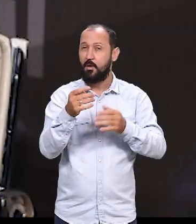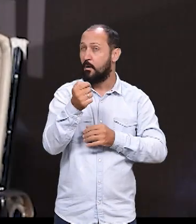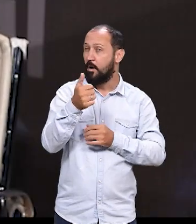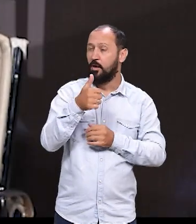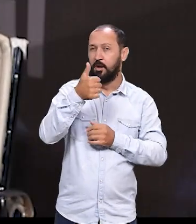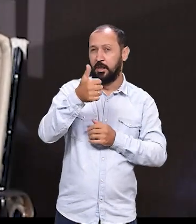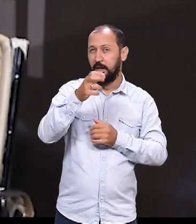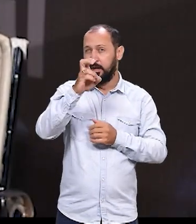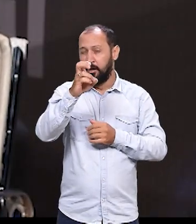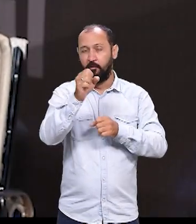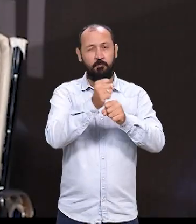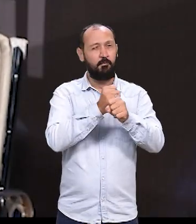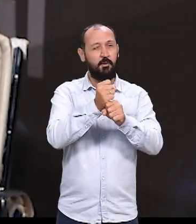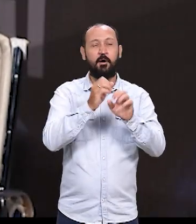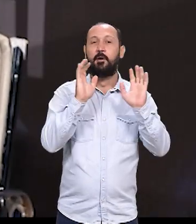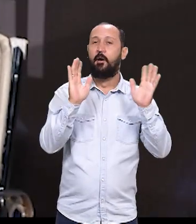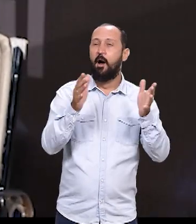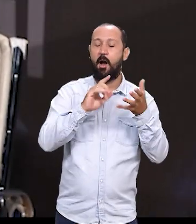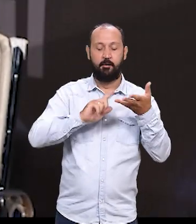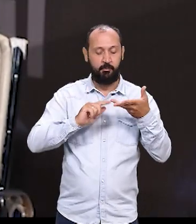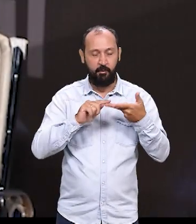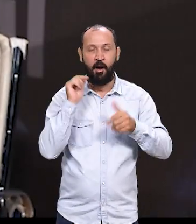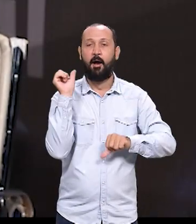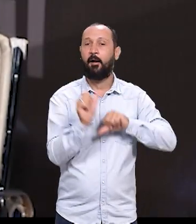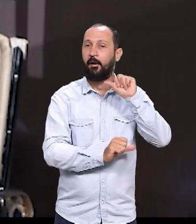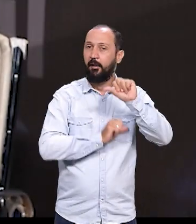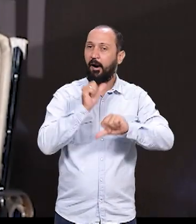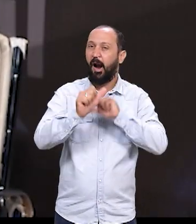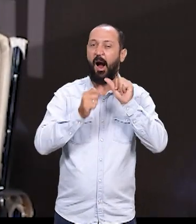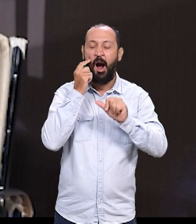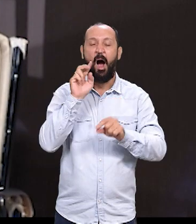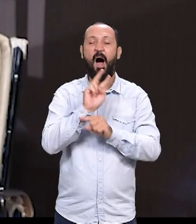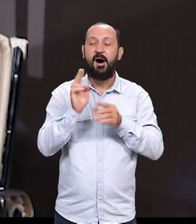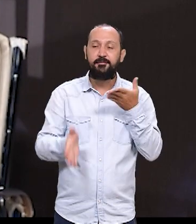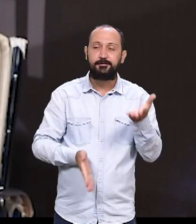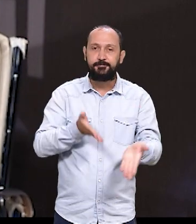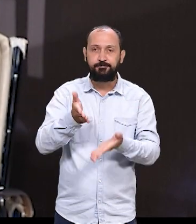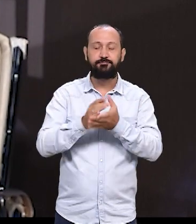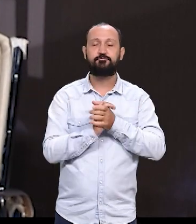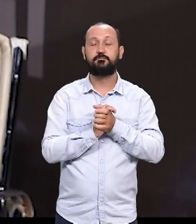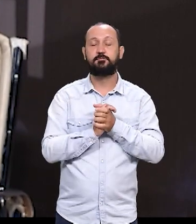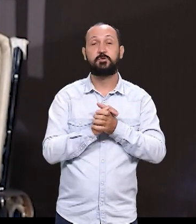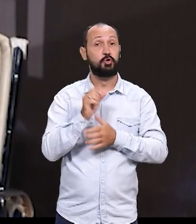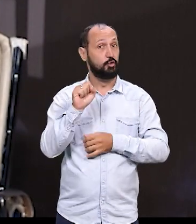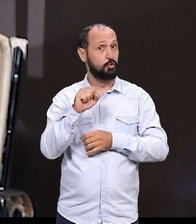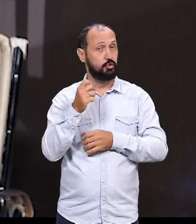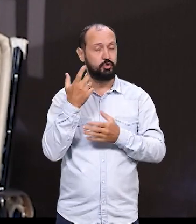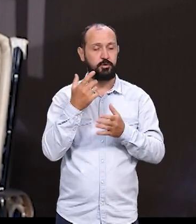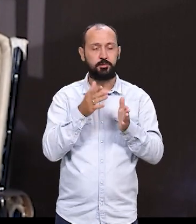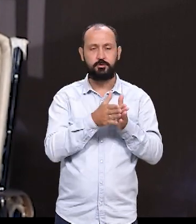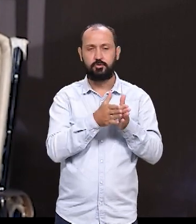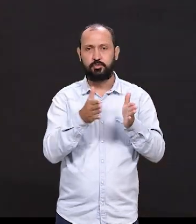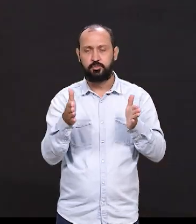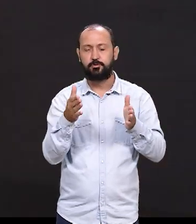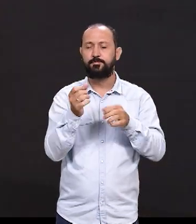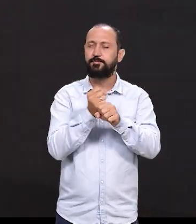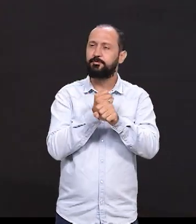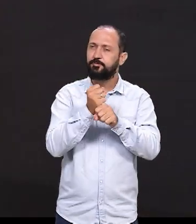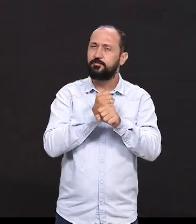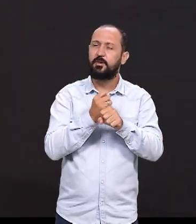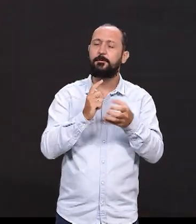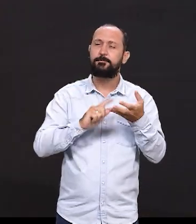diferença e Doutor nesse período de quase 15 anos né que o senhor falou muita coisa mudou em relação ao tratamento